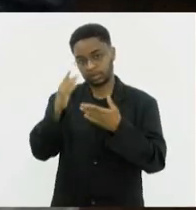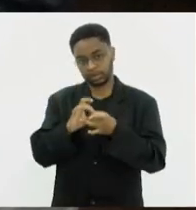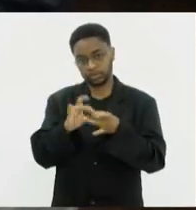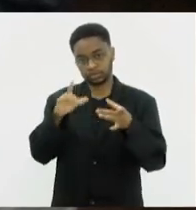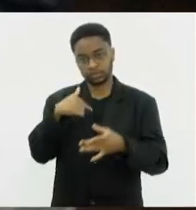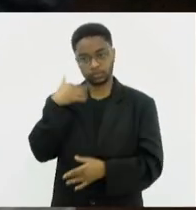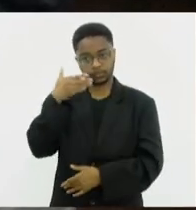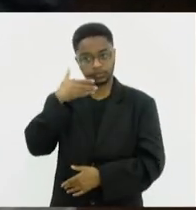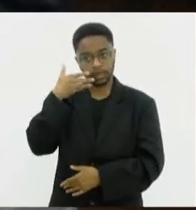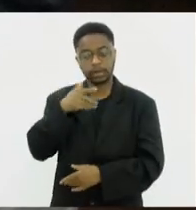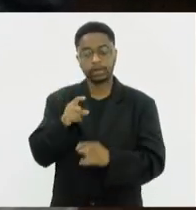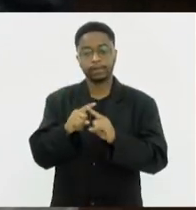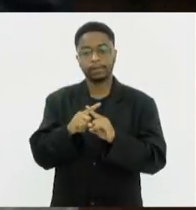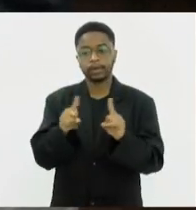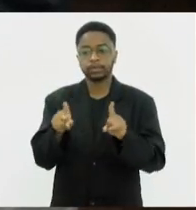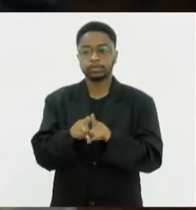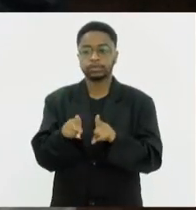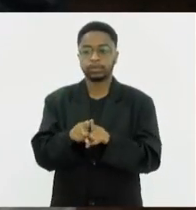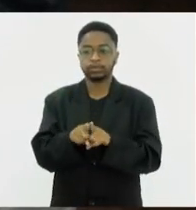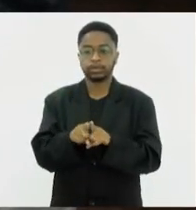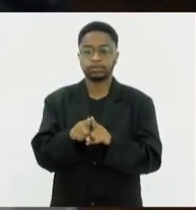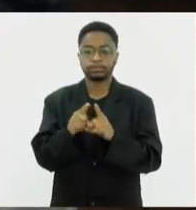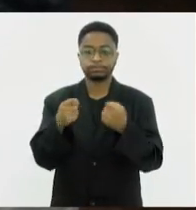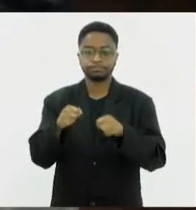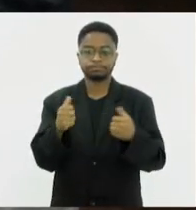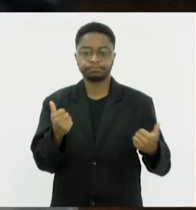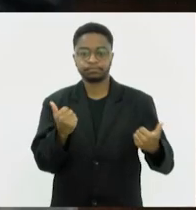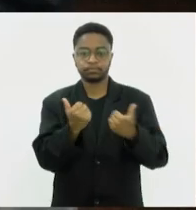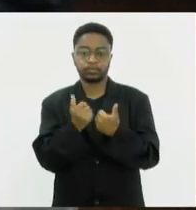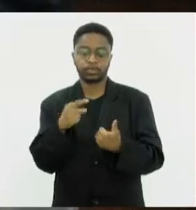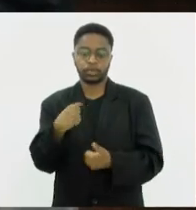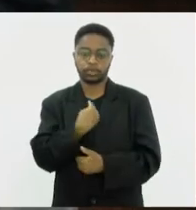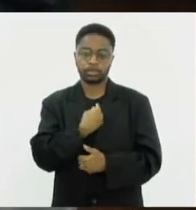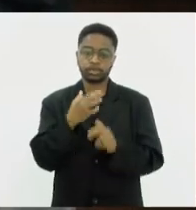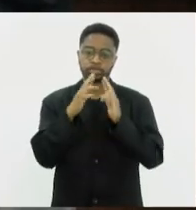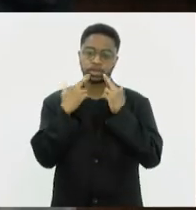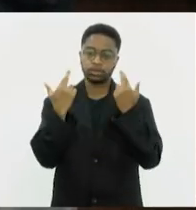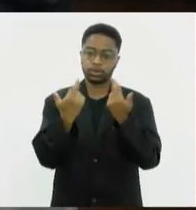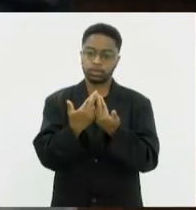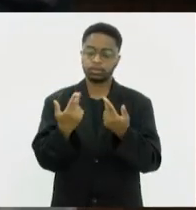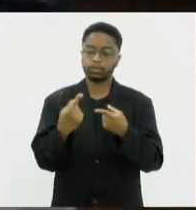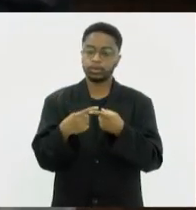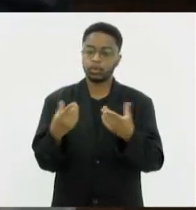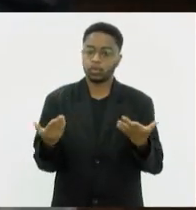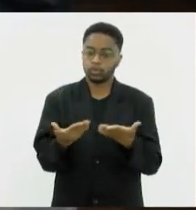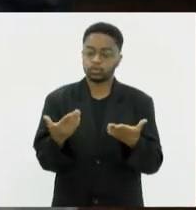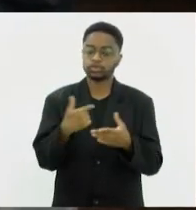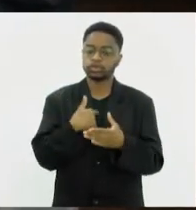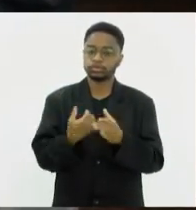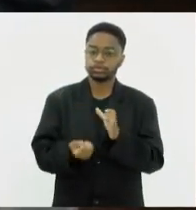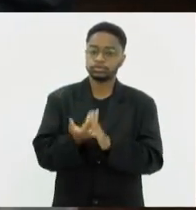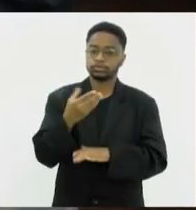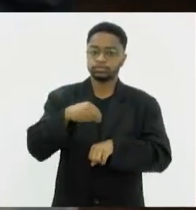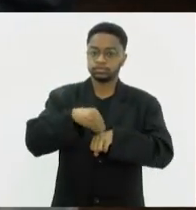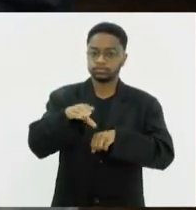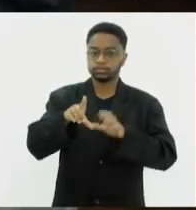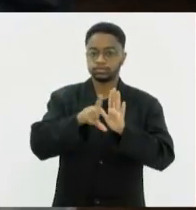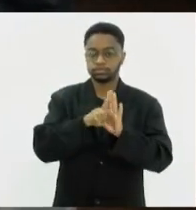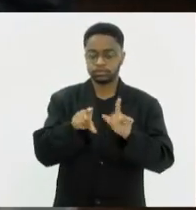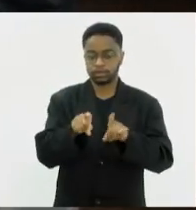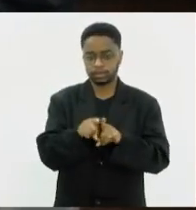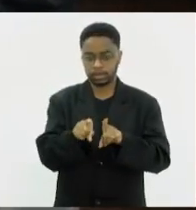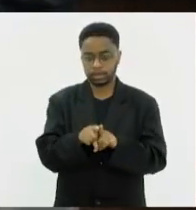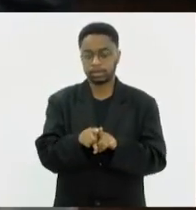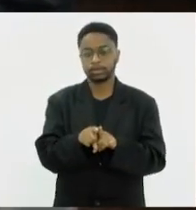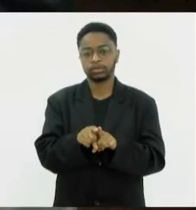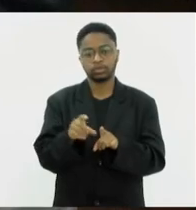Excelência ter concedido, mas que some força para essa reunião e que a gente hoje protocolei uma indicação legislativa também, que é mais um documento,